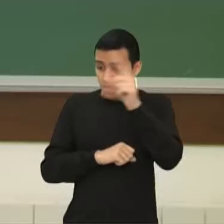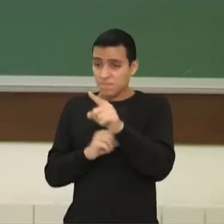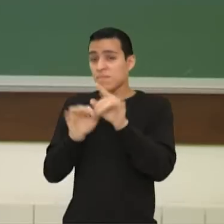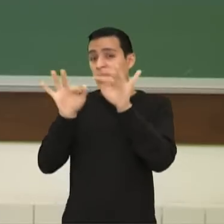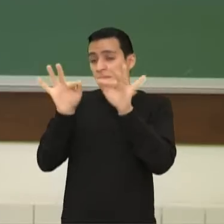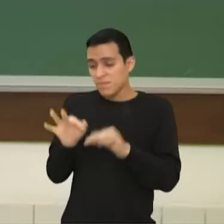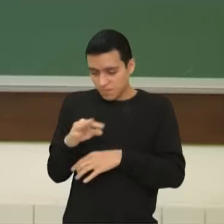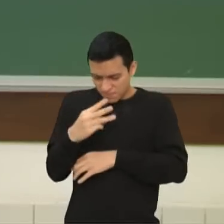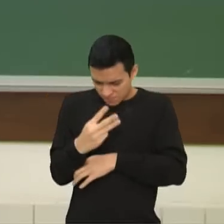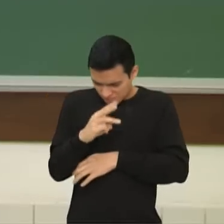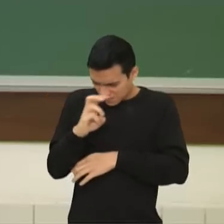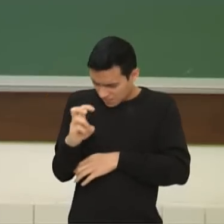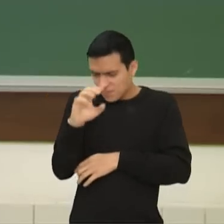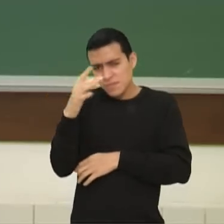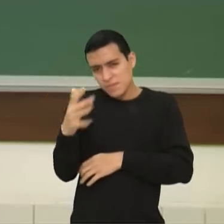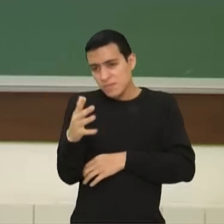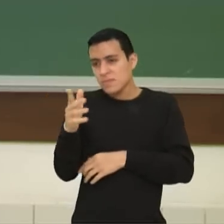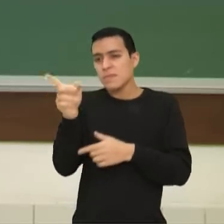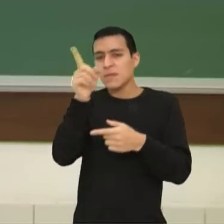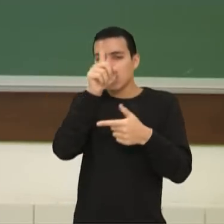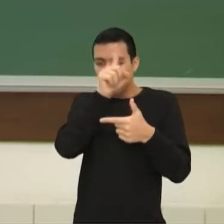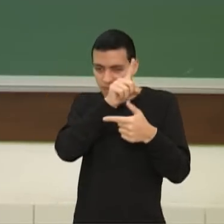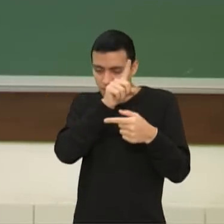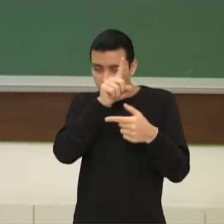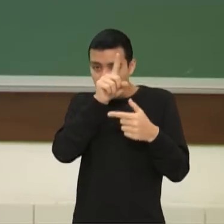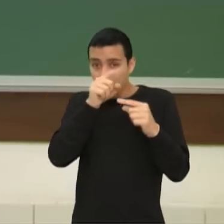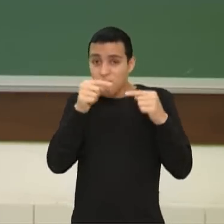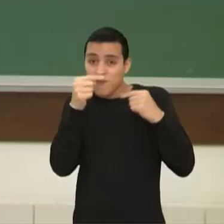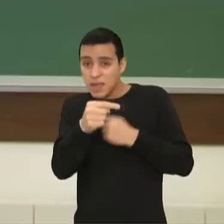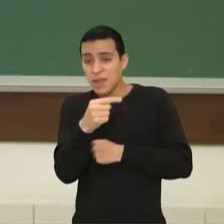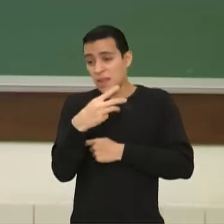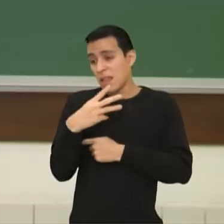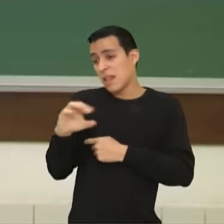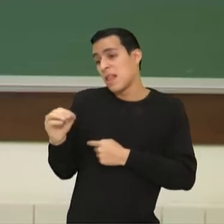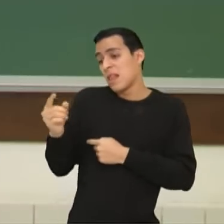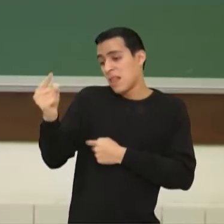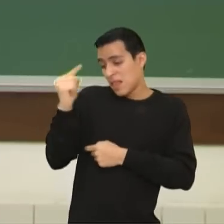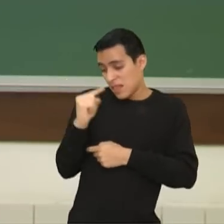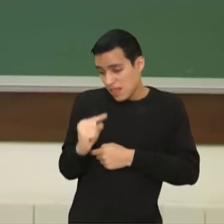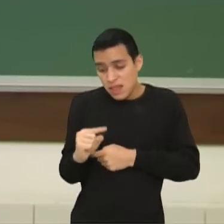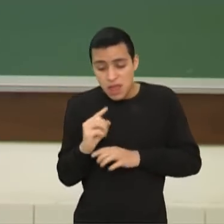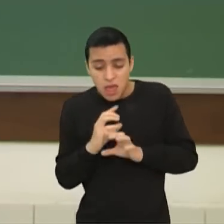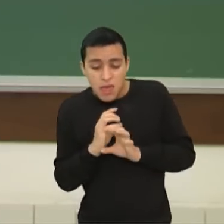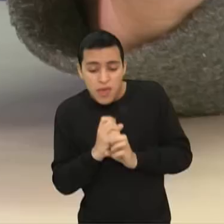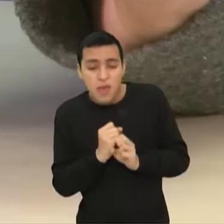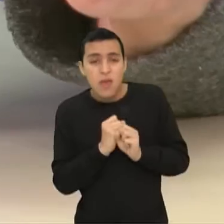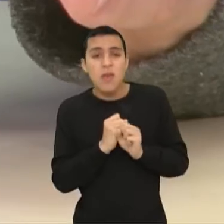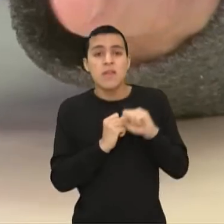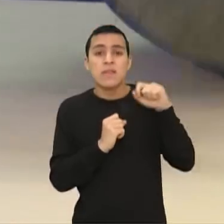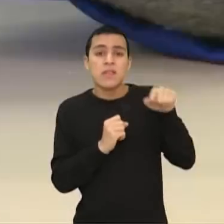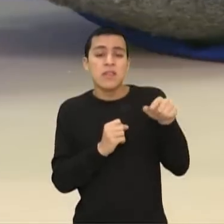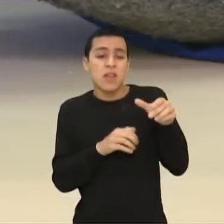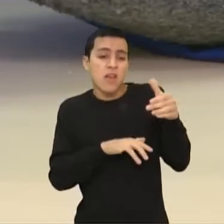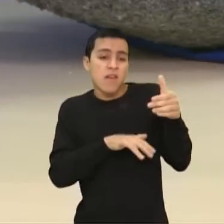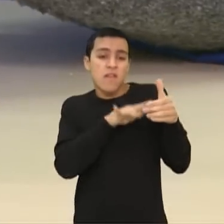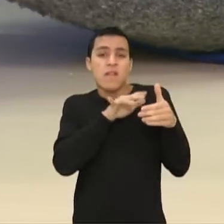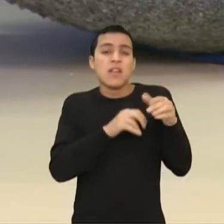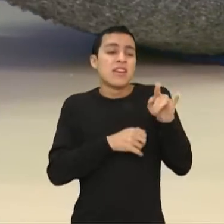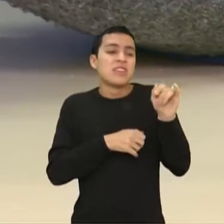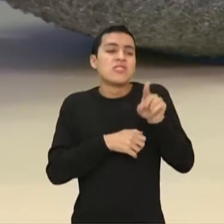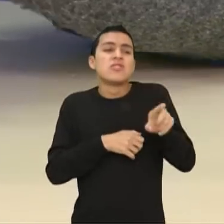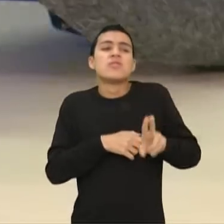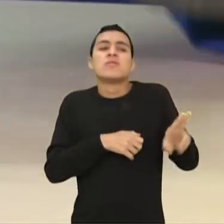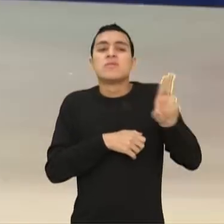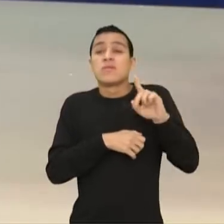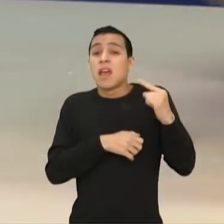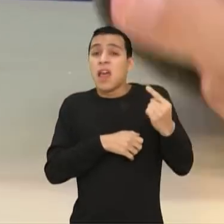final, 35 mais ou menos, e subtraio da inicial, 30. Ou seja, o volume ocupado por esse giz que nós utilizamos